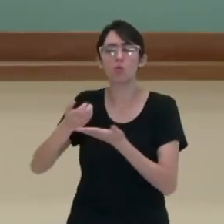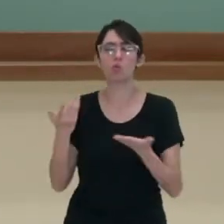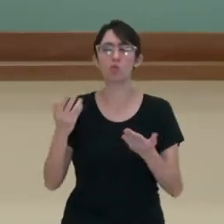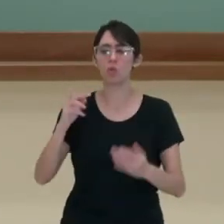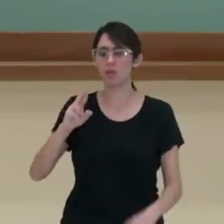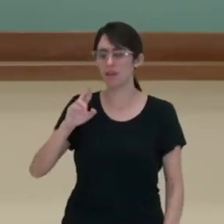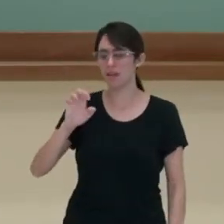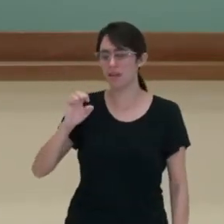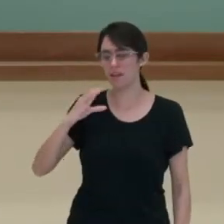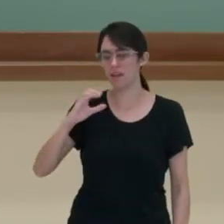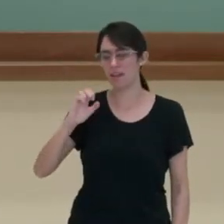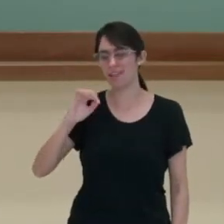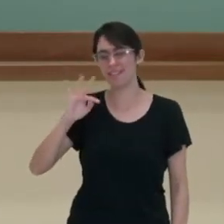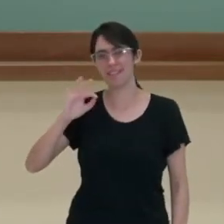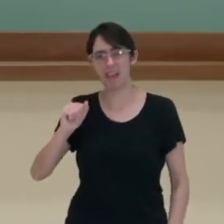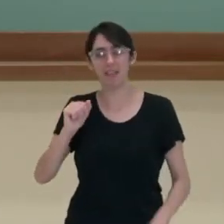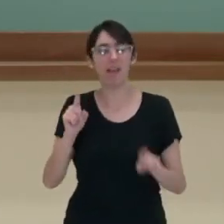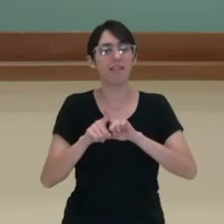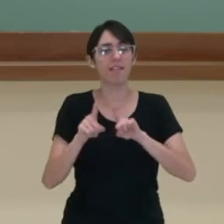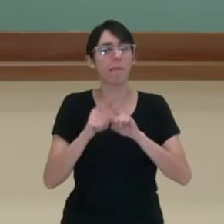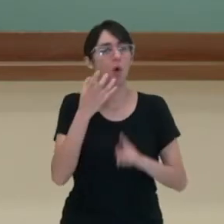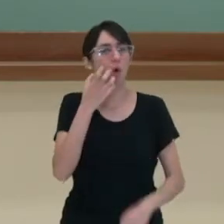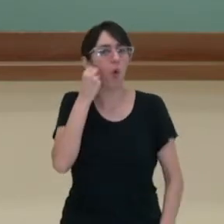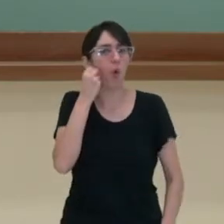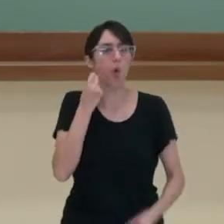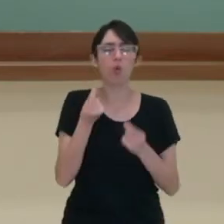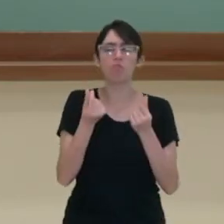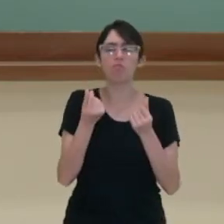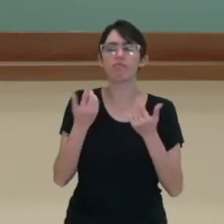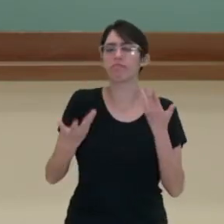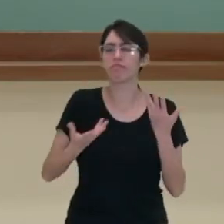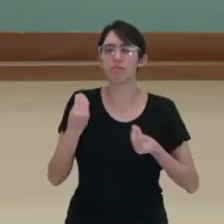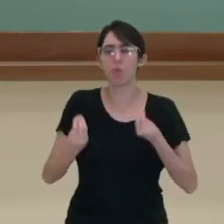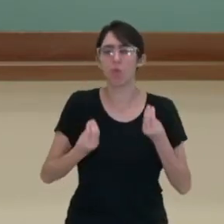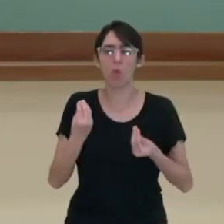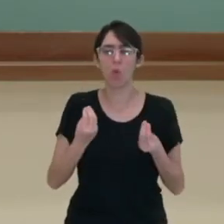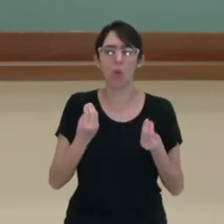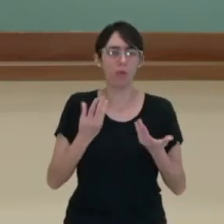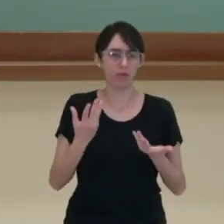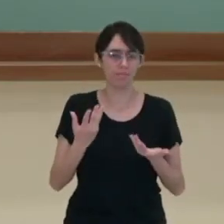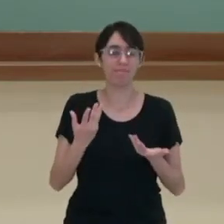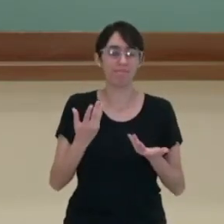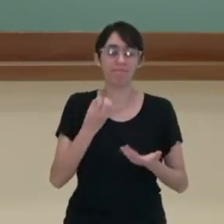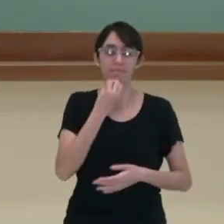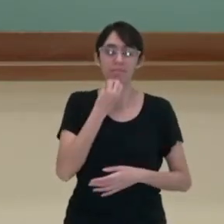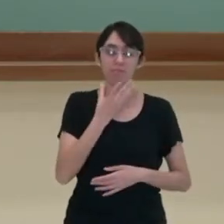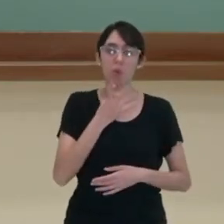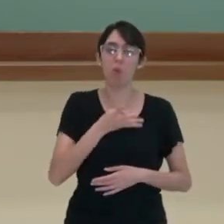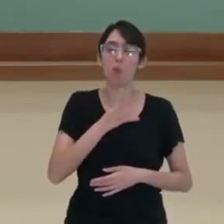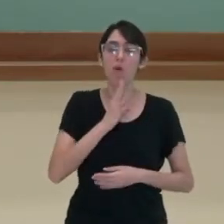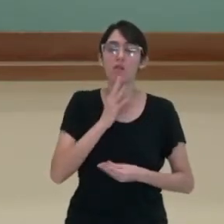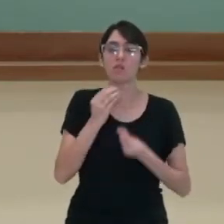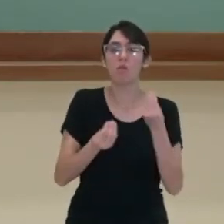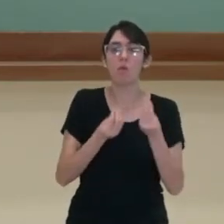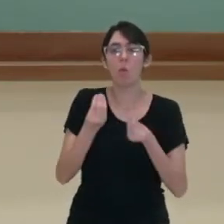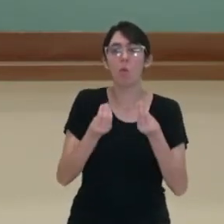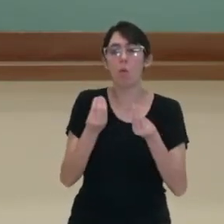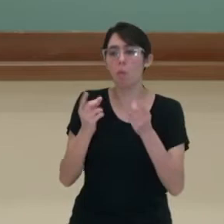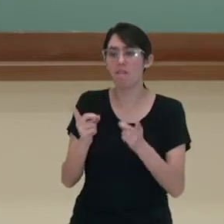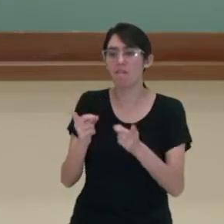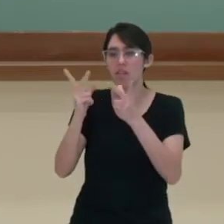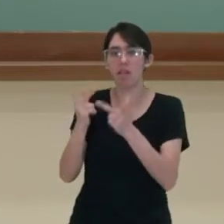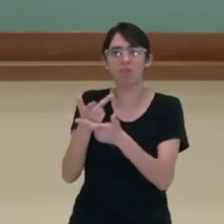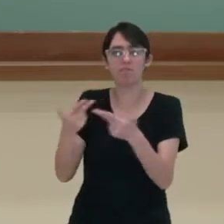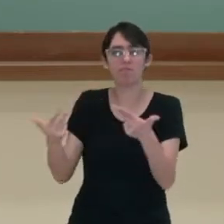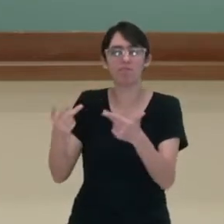e também do lucro. E para a gente saber qual que seria o número ideal de venda, por exemplo, de um determinado produto,